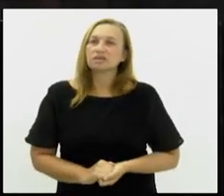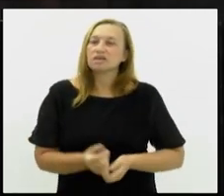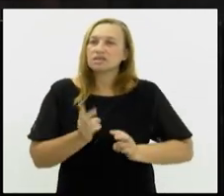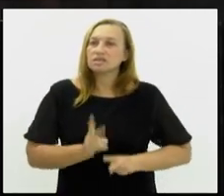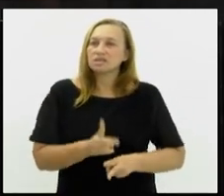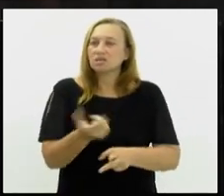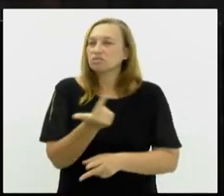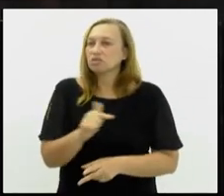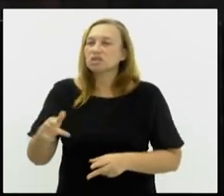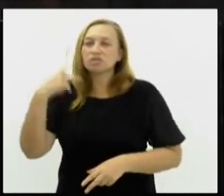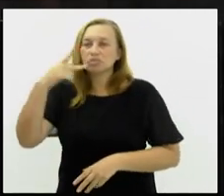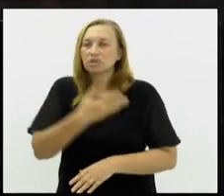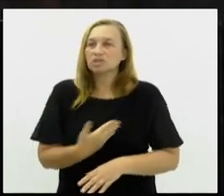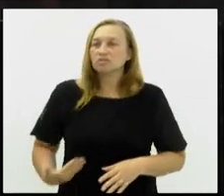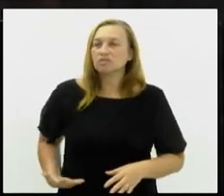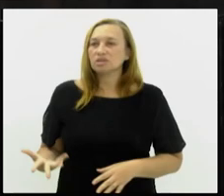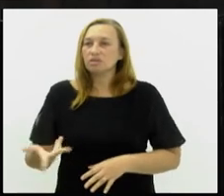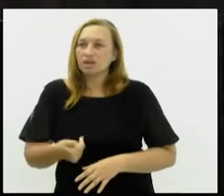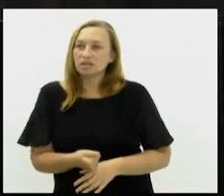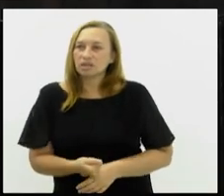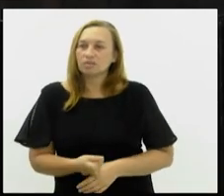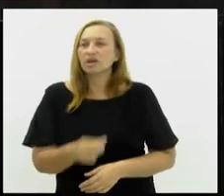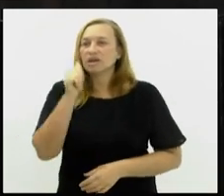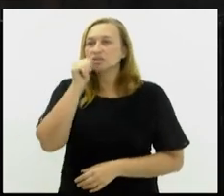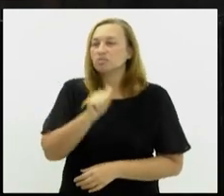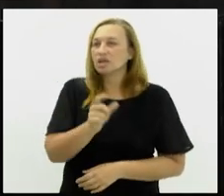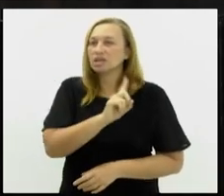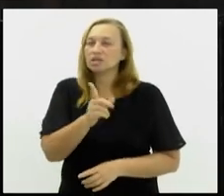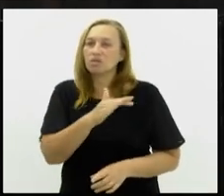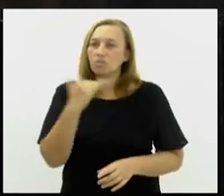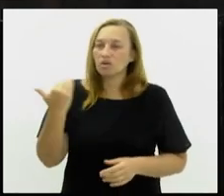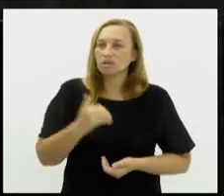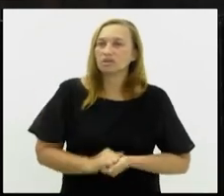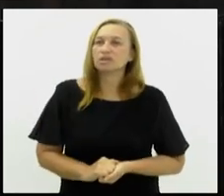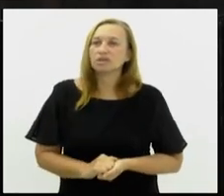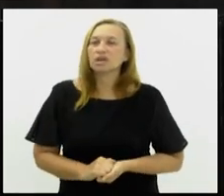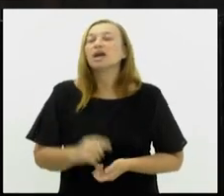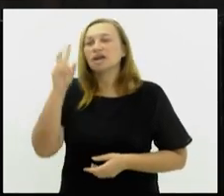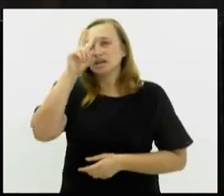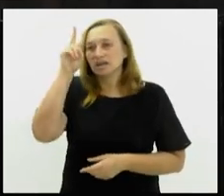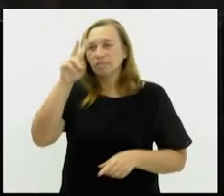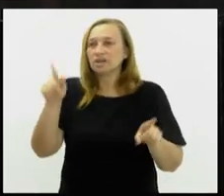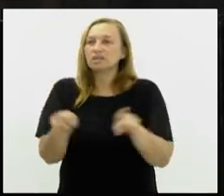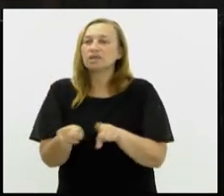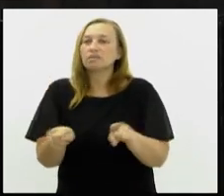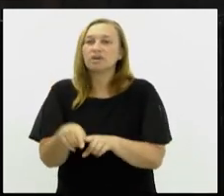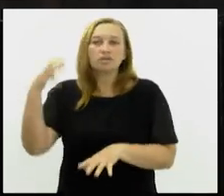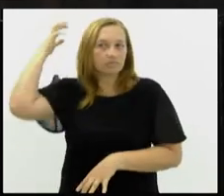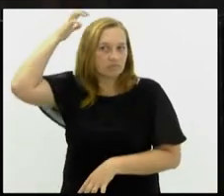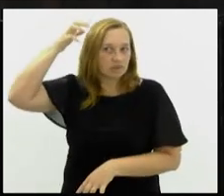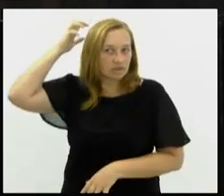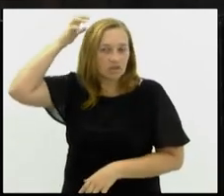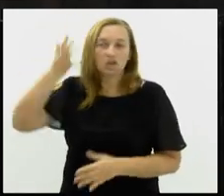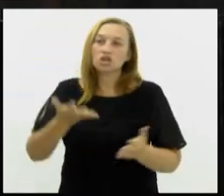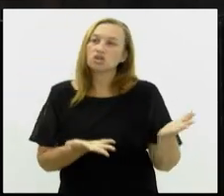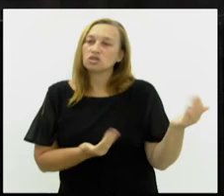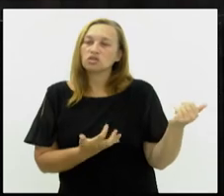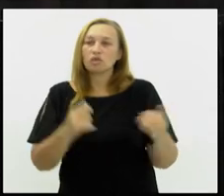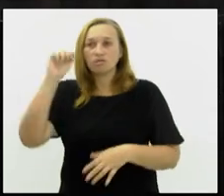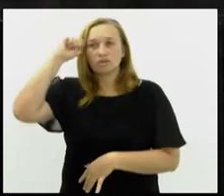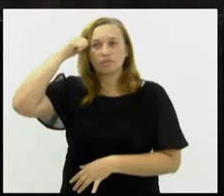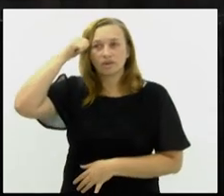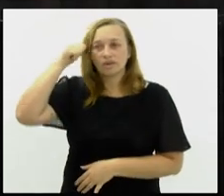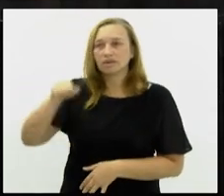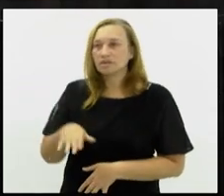tendo políticas públicas eficazes para que as mulheres não sejam assassinadas. E lembrar também Marielle, jovem preta